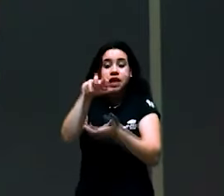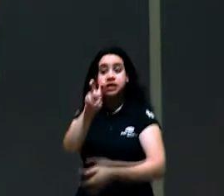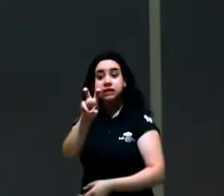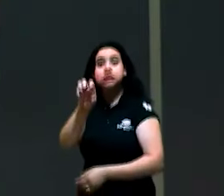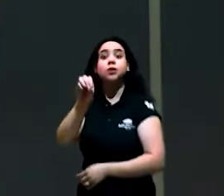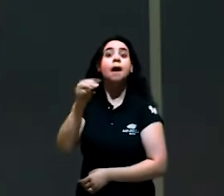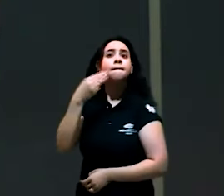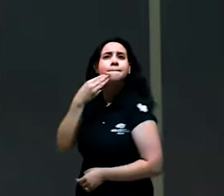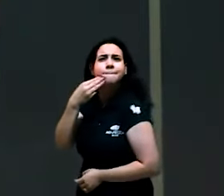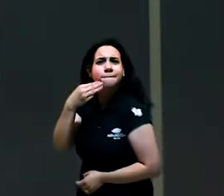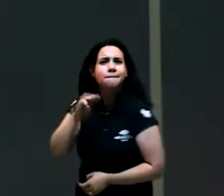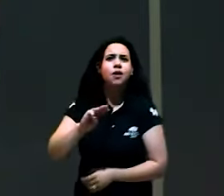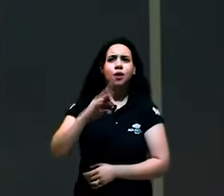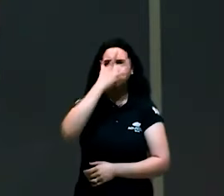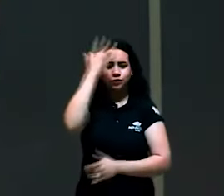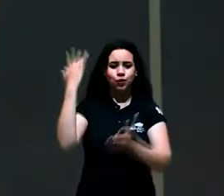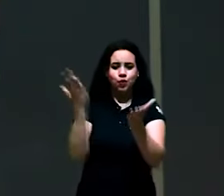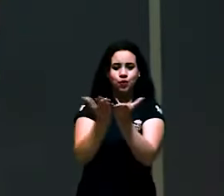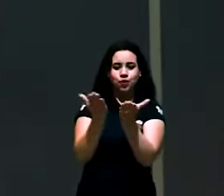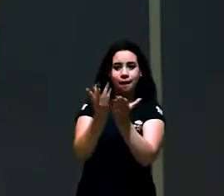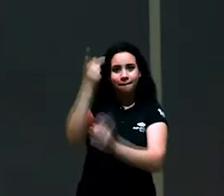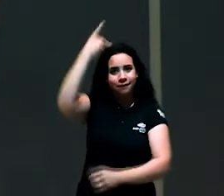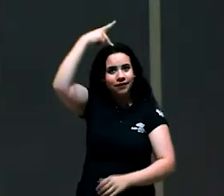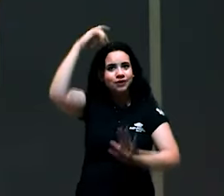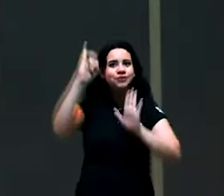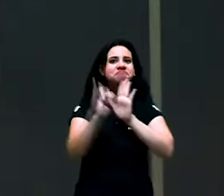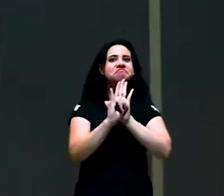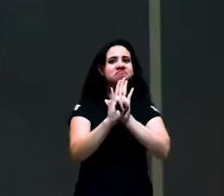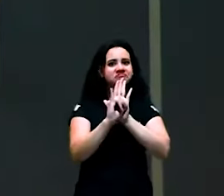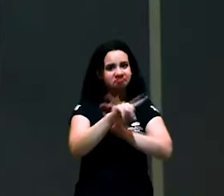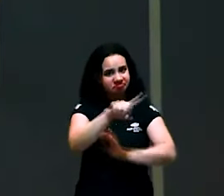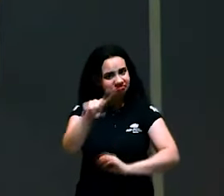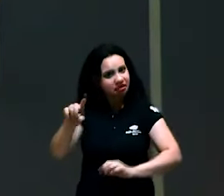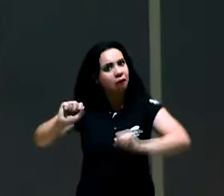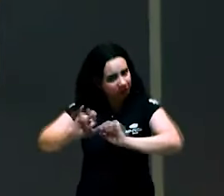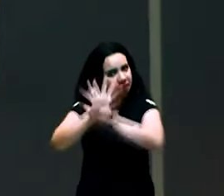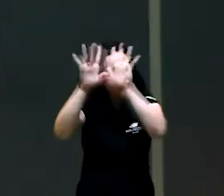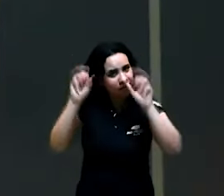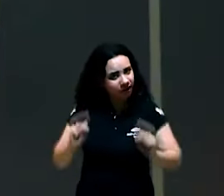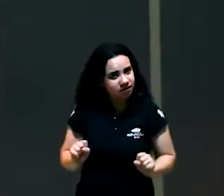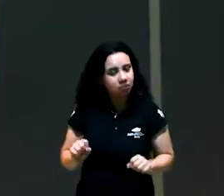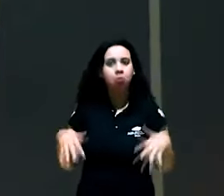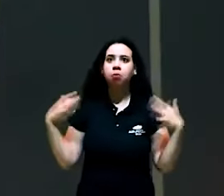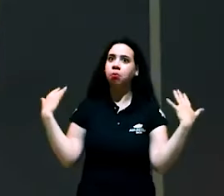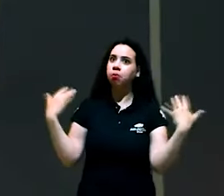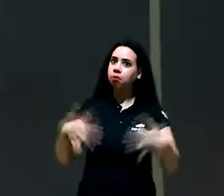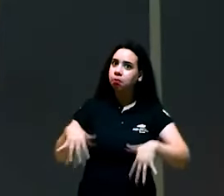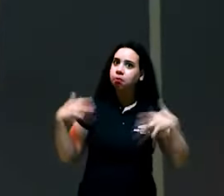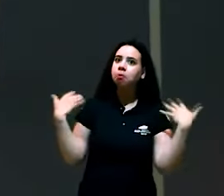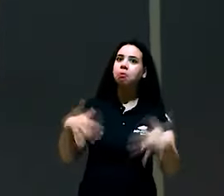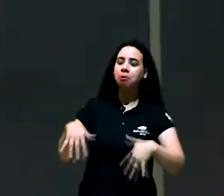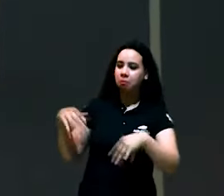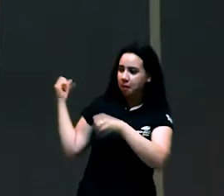de crentes pentecostais. Quanto louva a Deus por essa verdade. 70 anos mais